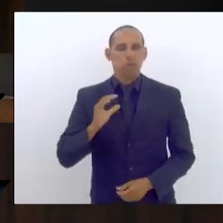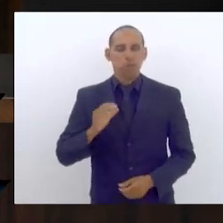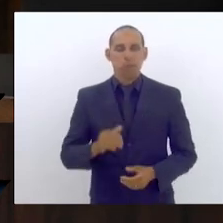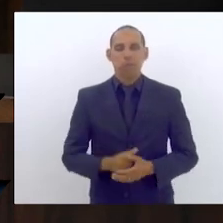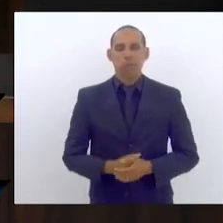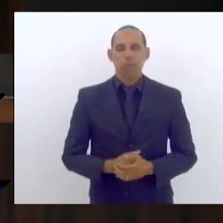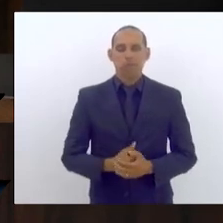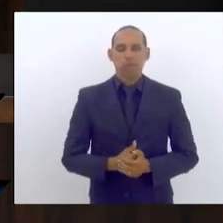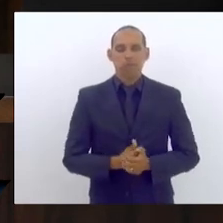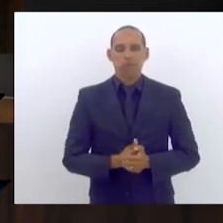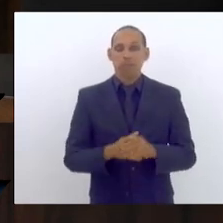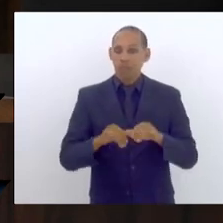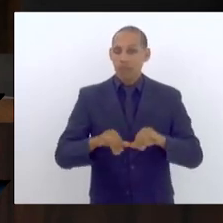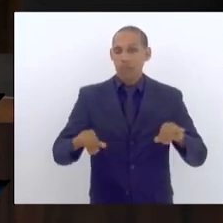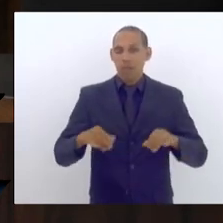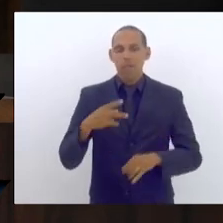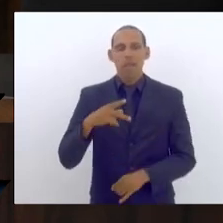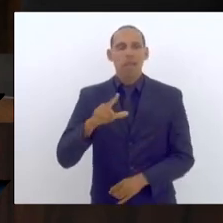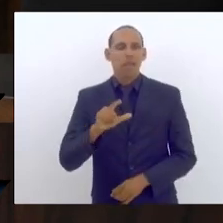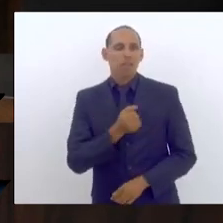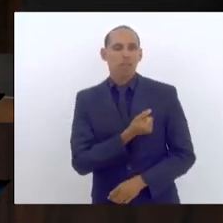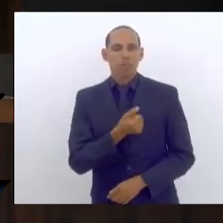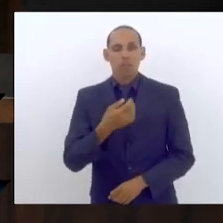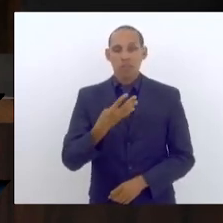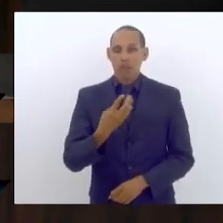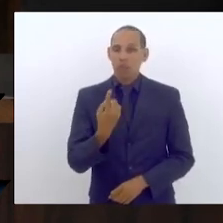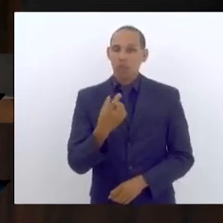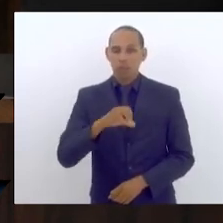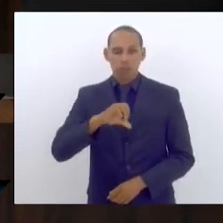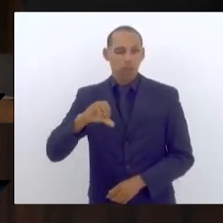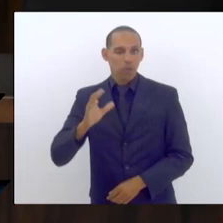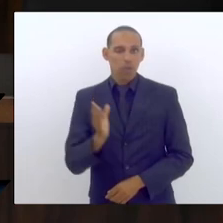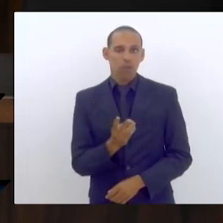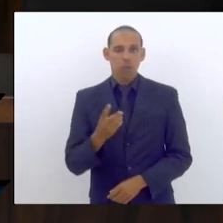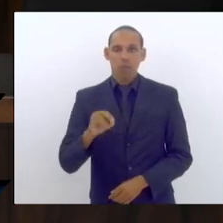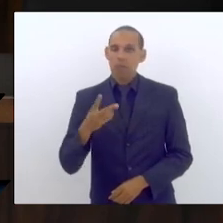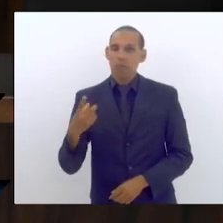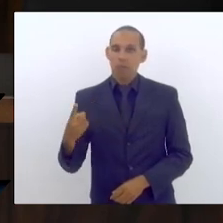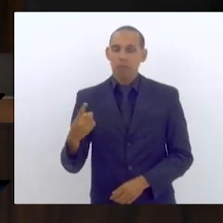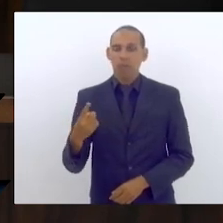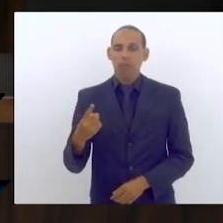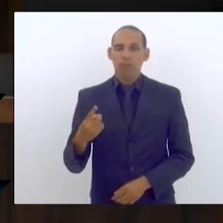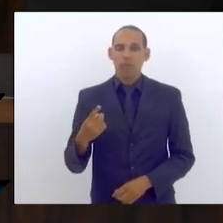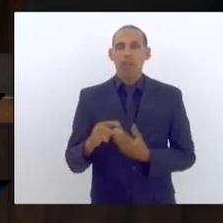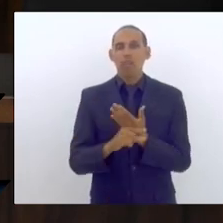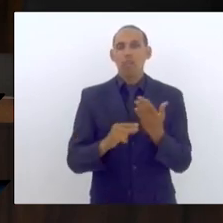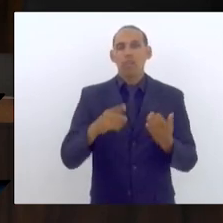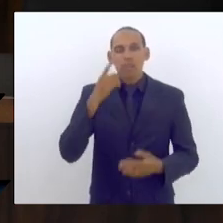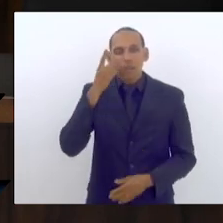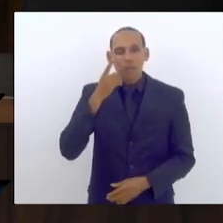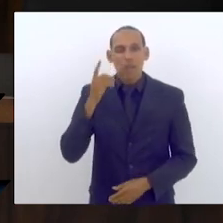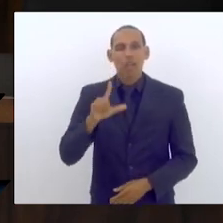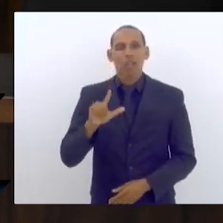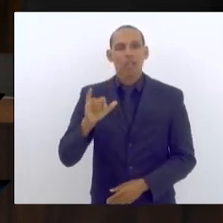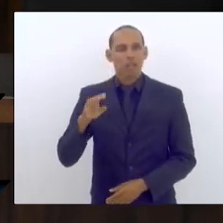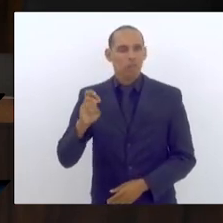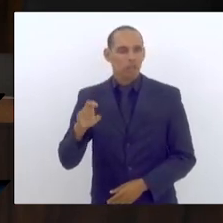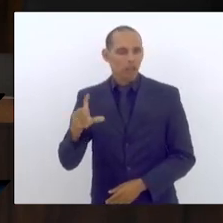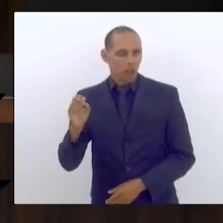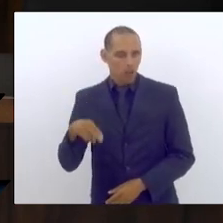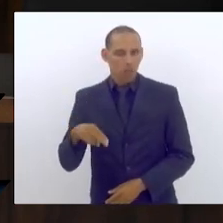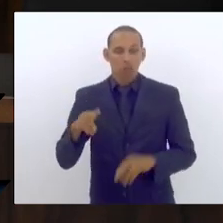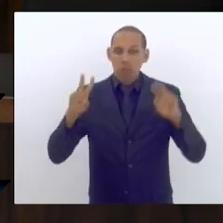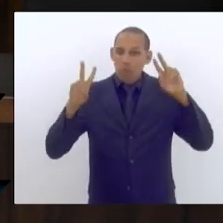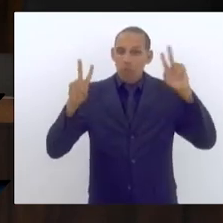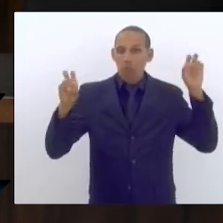comissões. Anuncio o projeto de lei número 4199 de 2021, de autoria do deputado Daniel Liberon, que dispõe